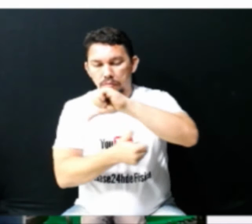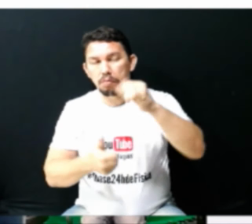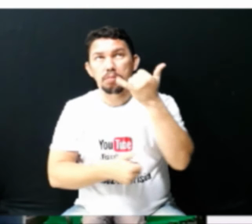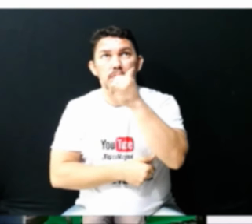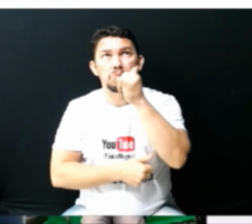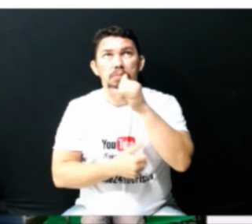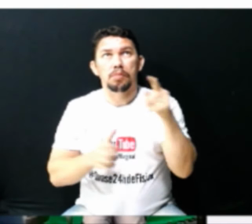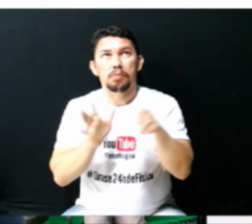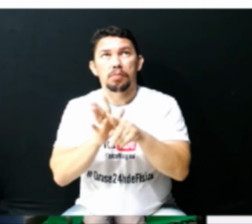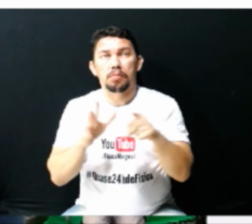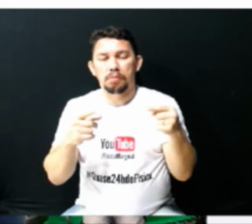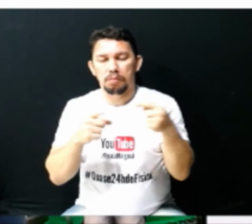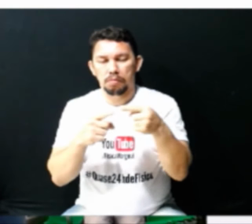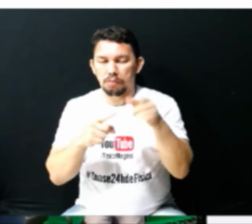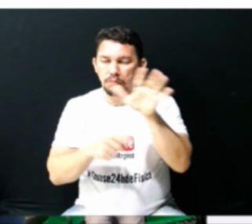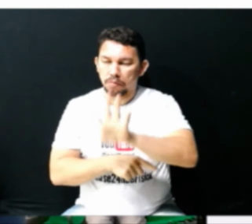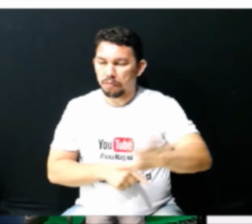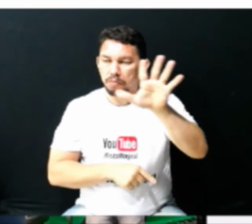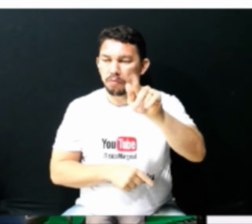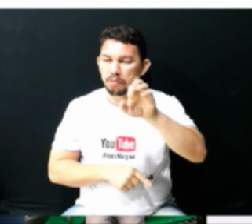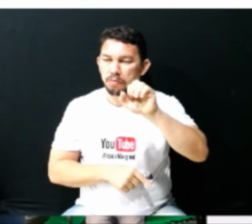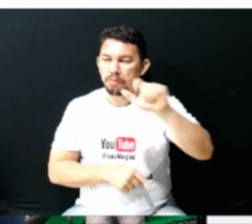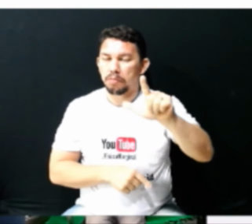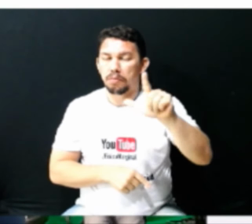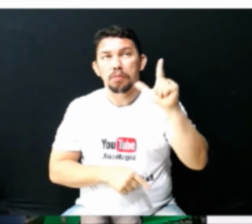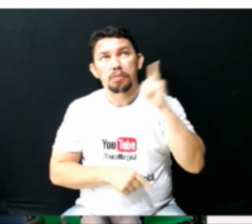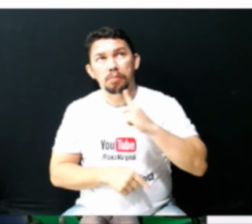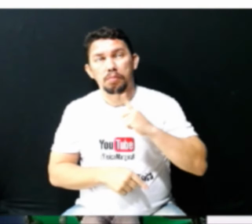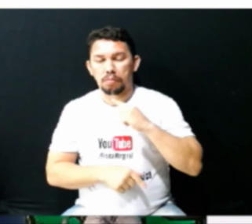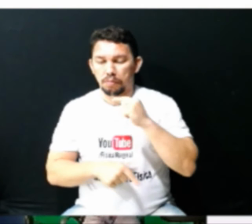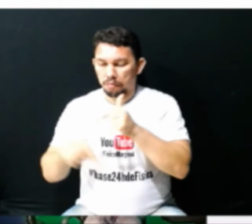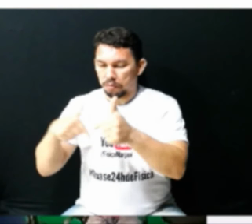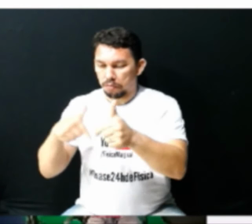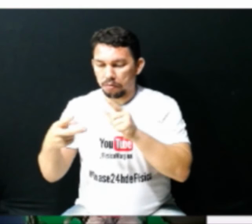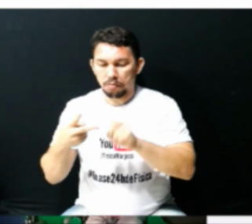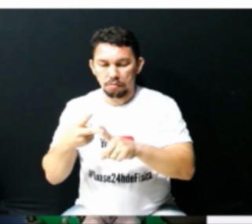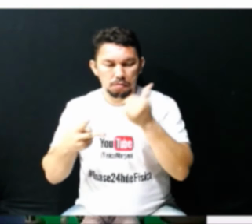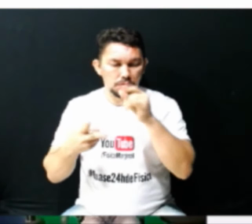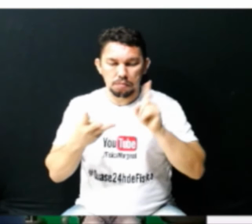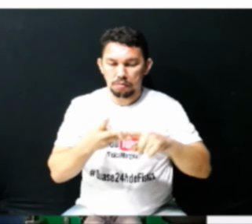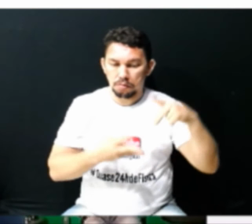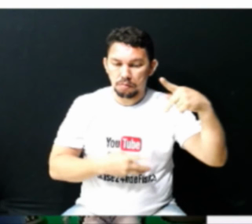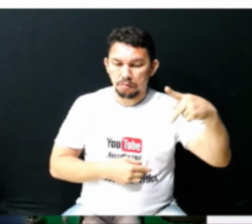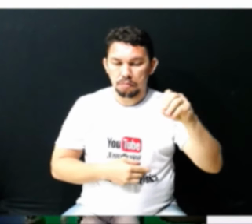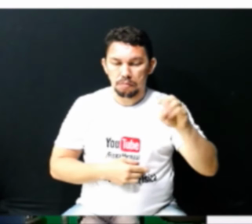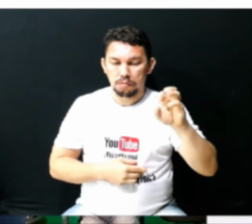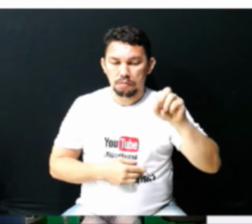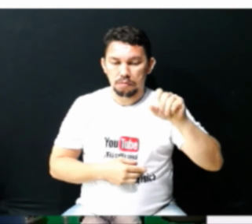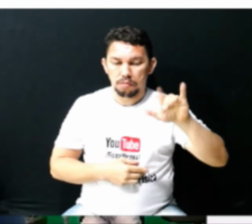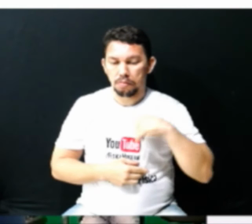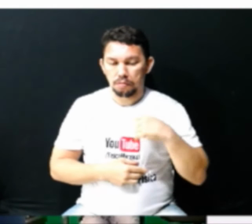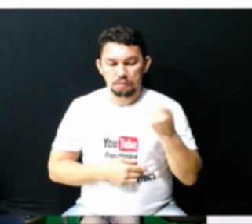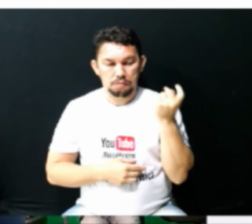formas gerais, tá? Então, no caso, você tem que ir em trabalho, energia e potência. Você vai clicar sobre este link